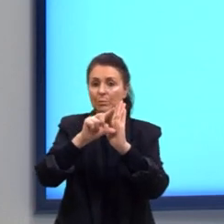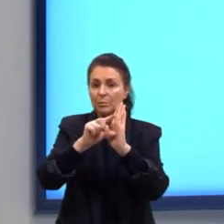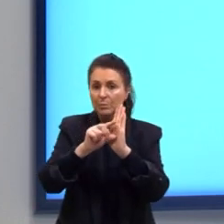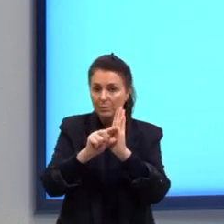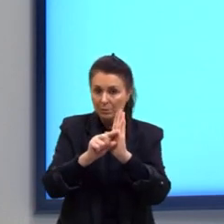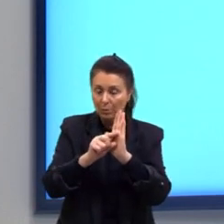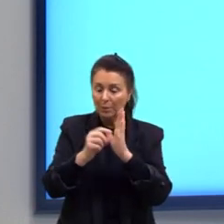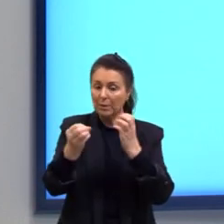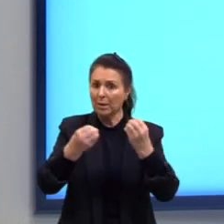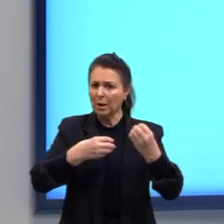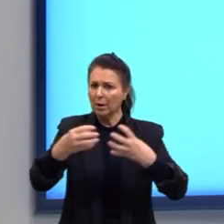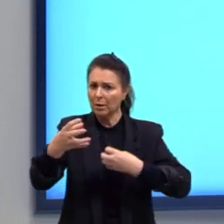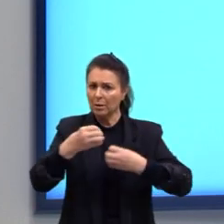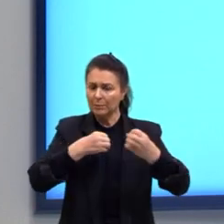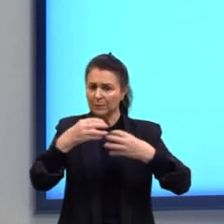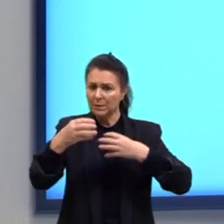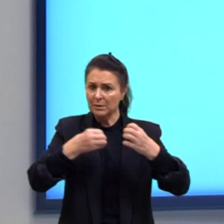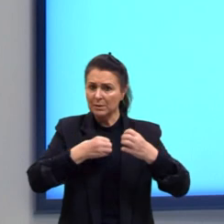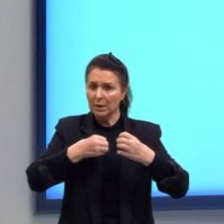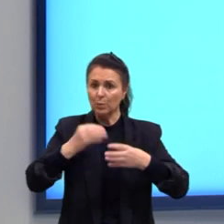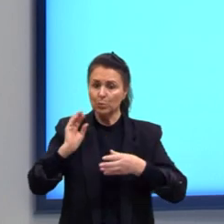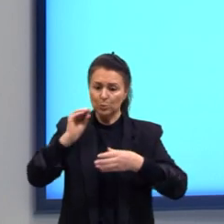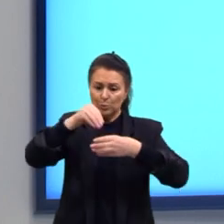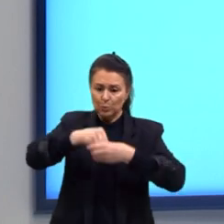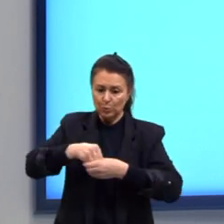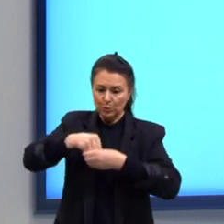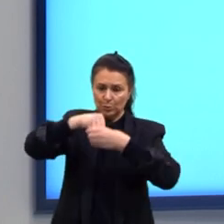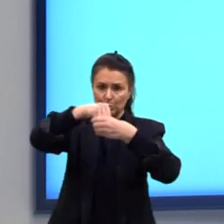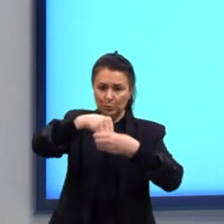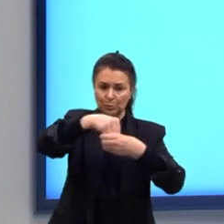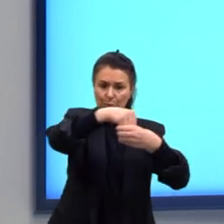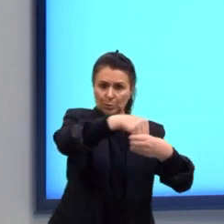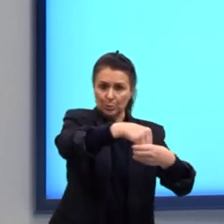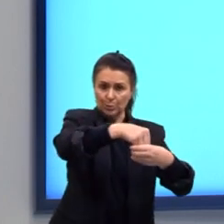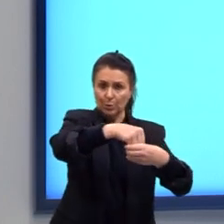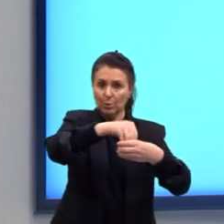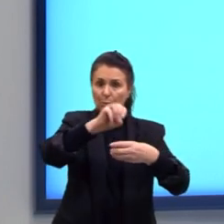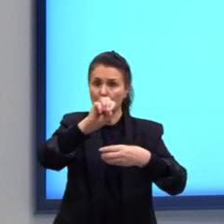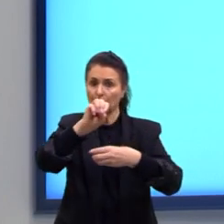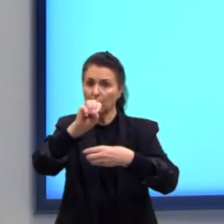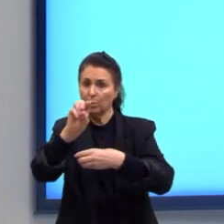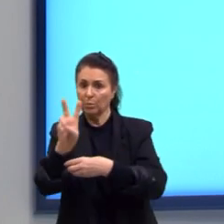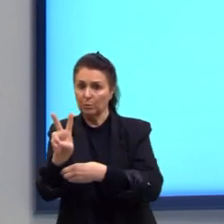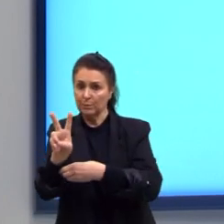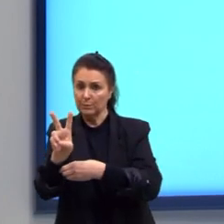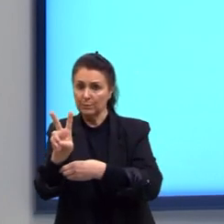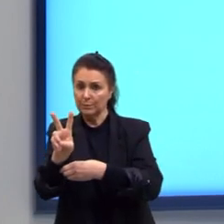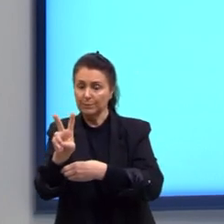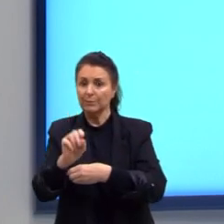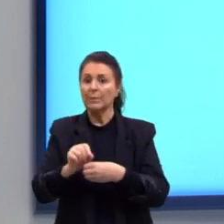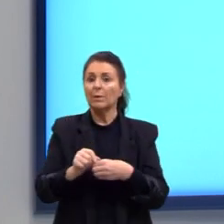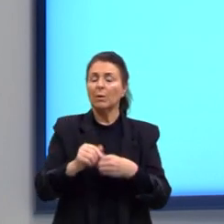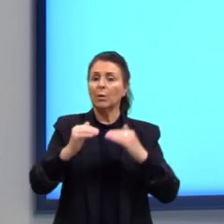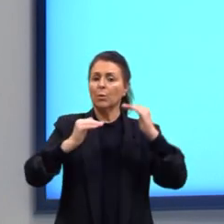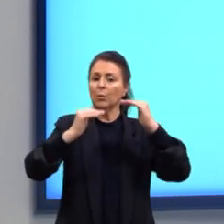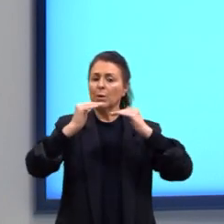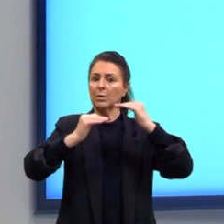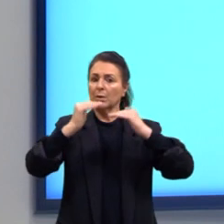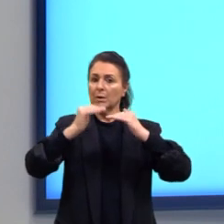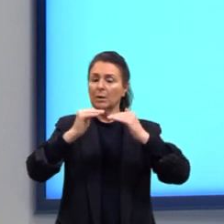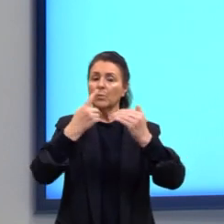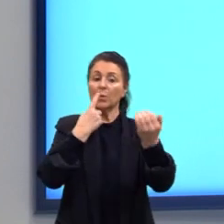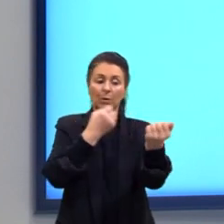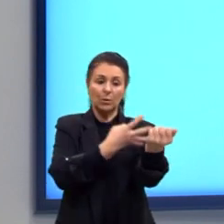concentração de hemoglobina oxigenada e traz a forma da hemoglobina oxigenada em equilíbrio no